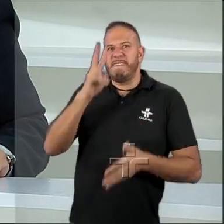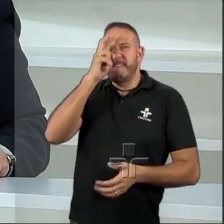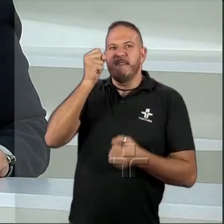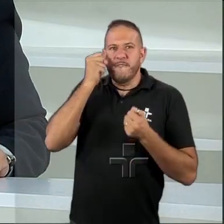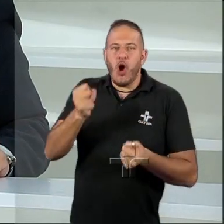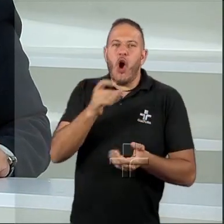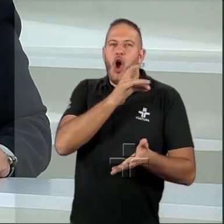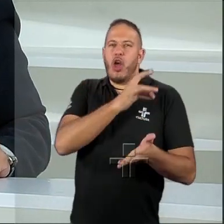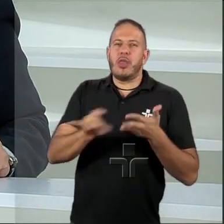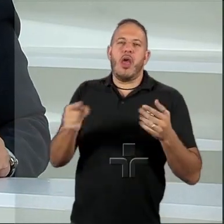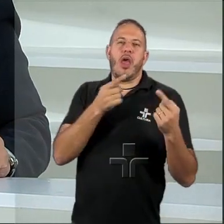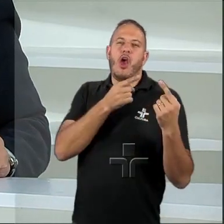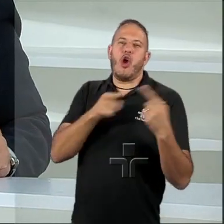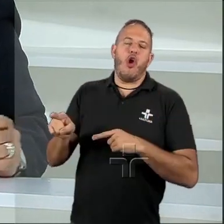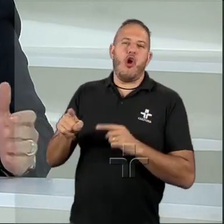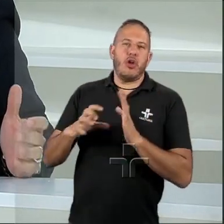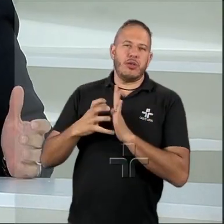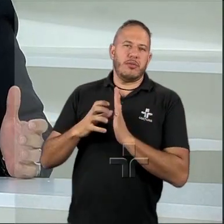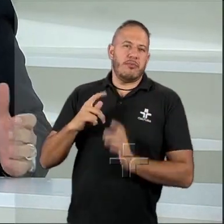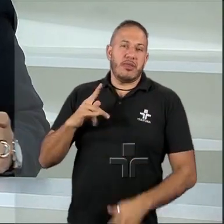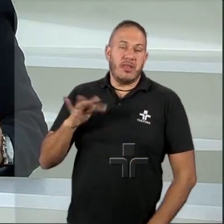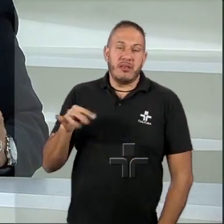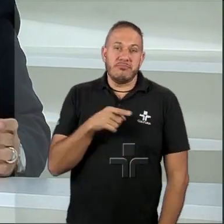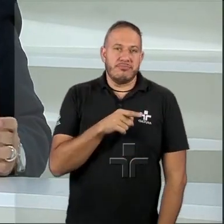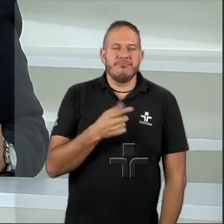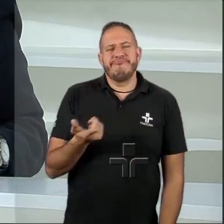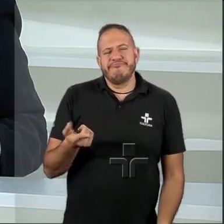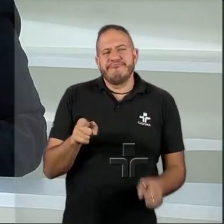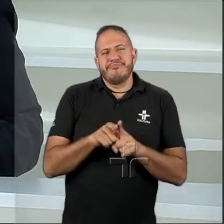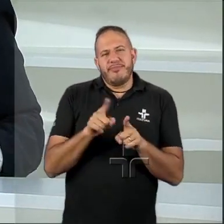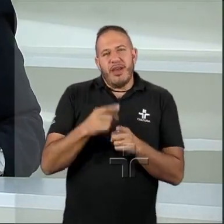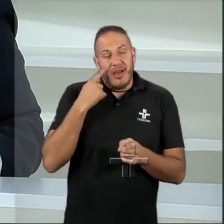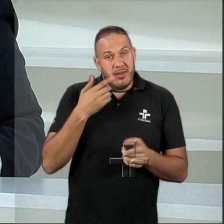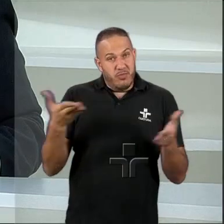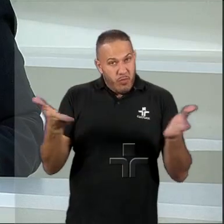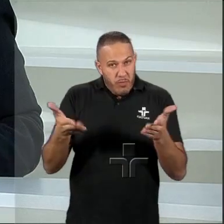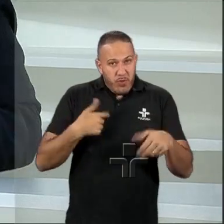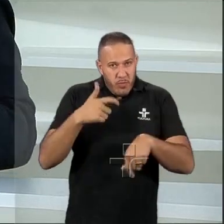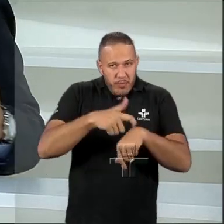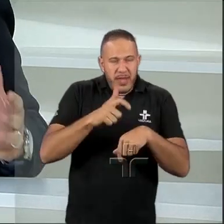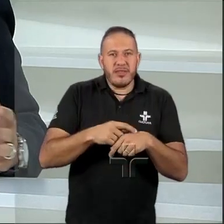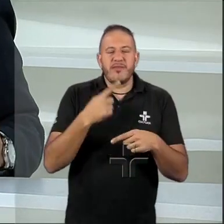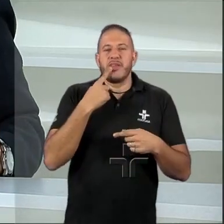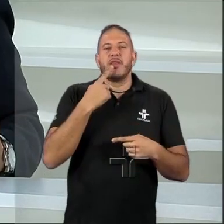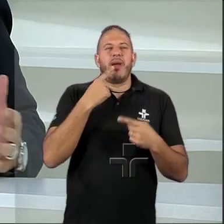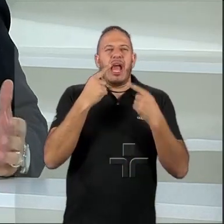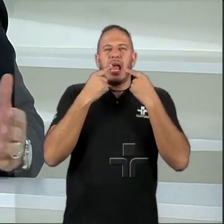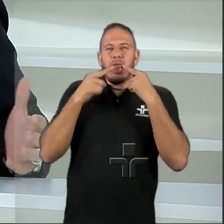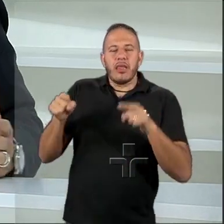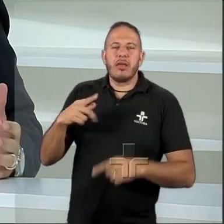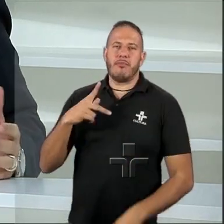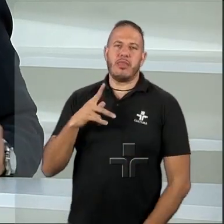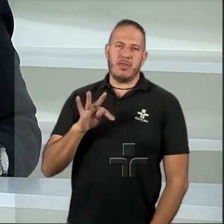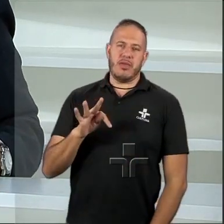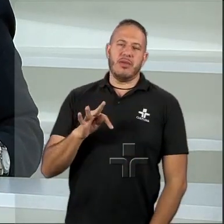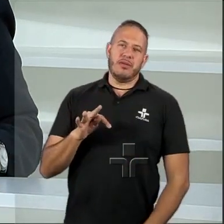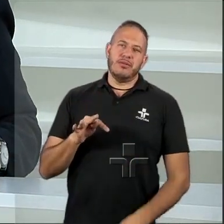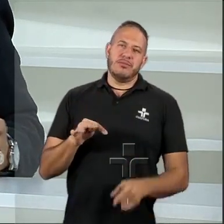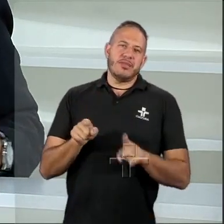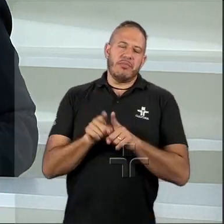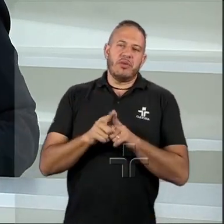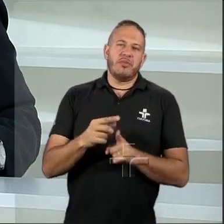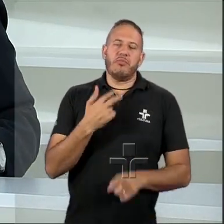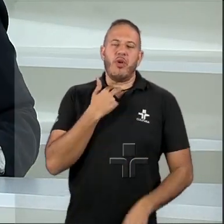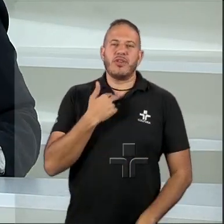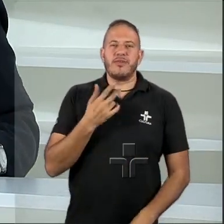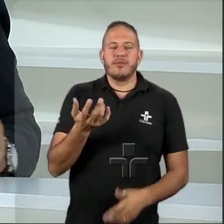se realmente é tão vigoroso? E além do que, quando você faz uma crítica ética ao PT, você também não pode simplesmente